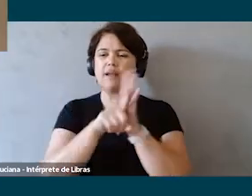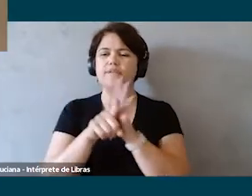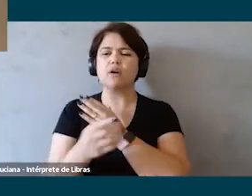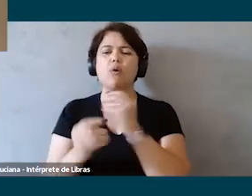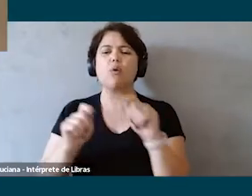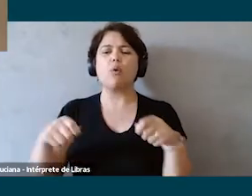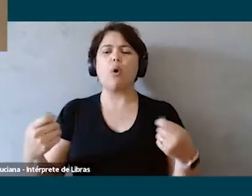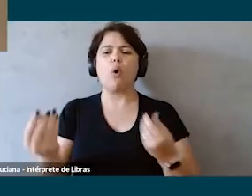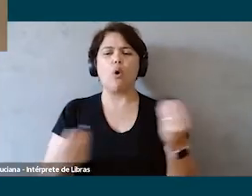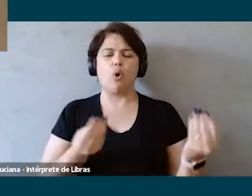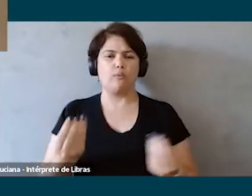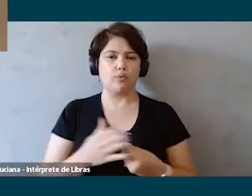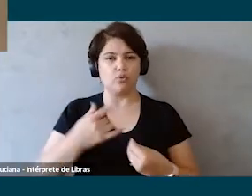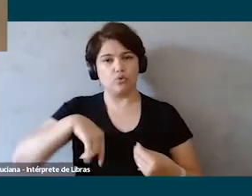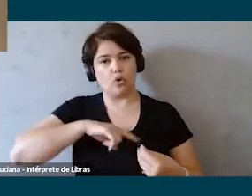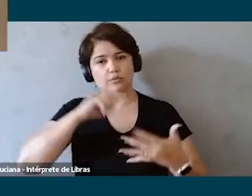a